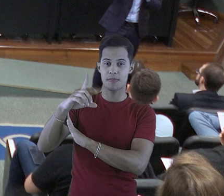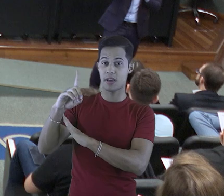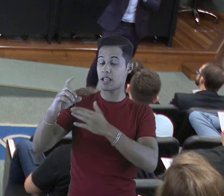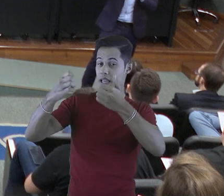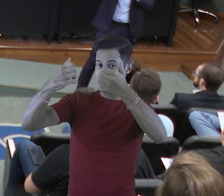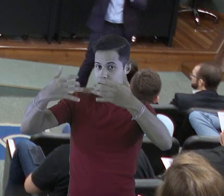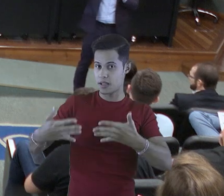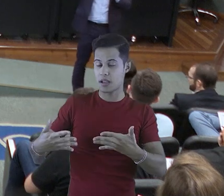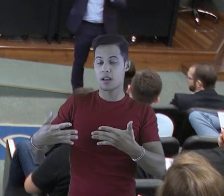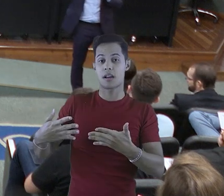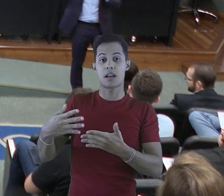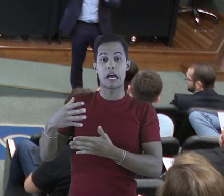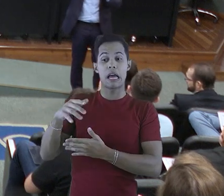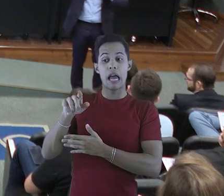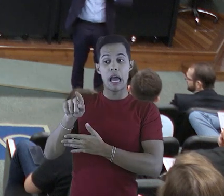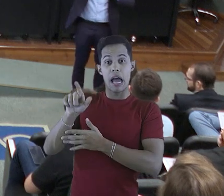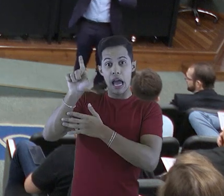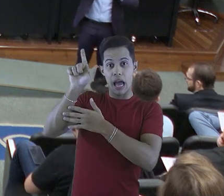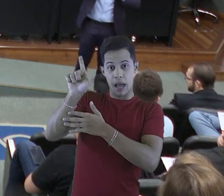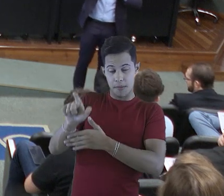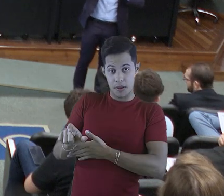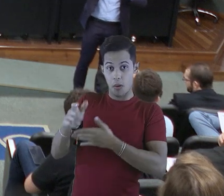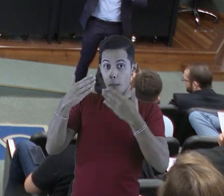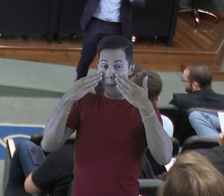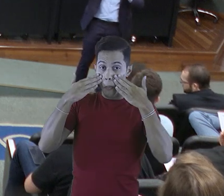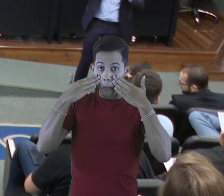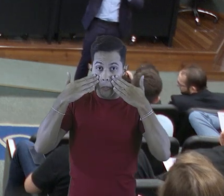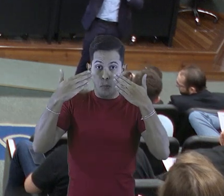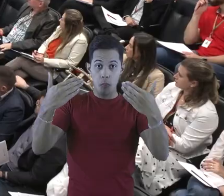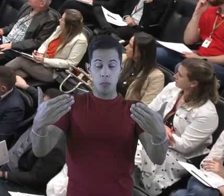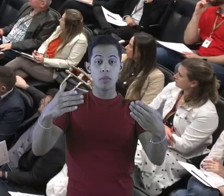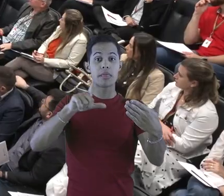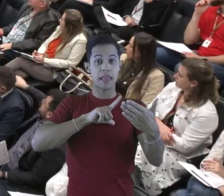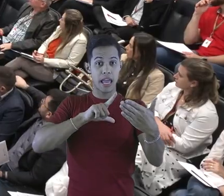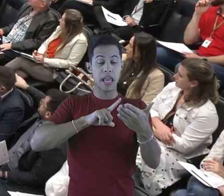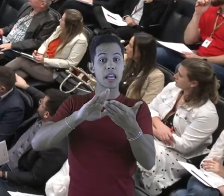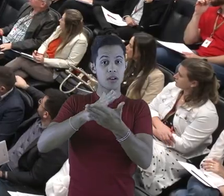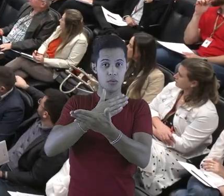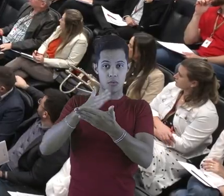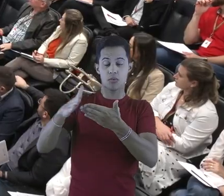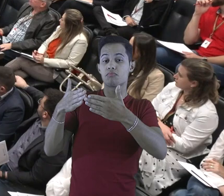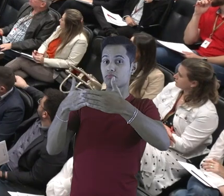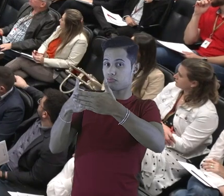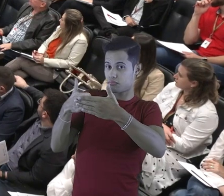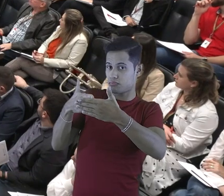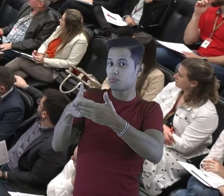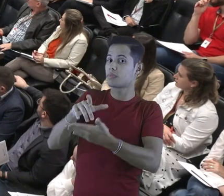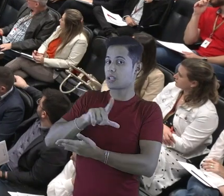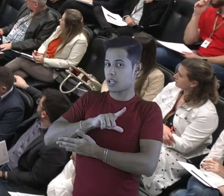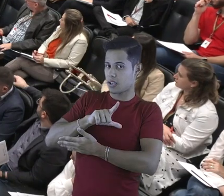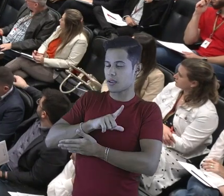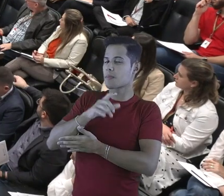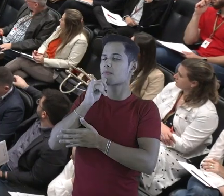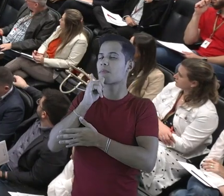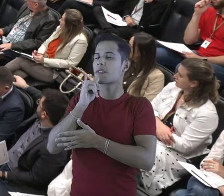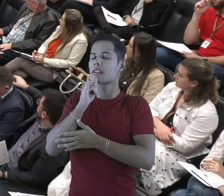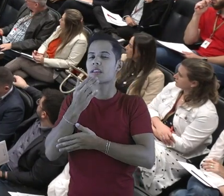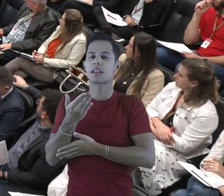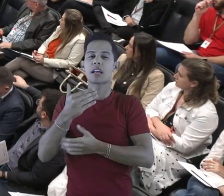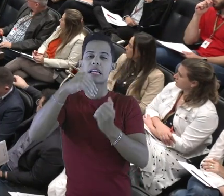esta publicidade, em relação a uma situação ampla, tem algumas vedações. Por exemplo,